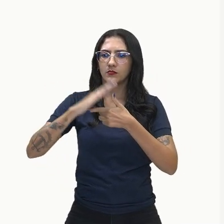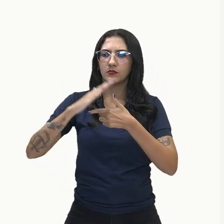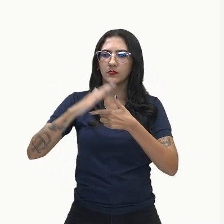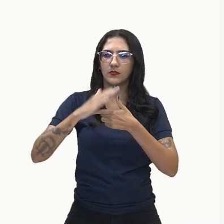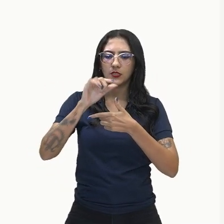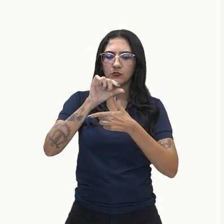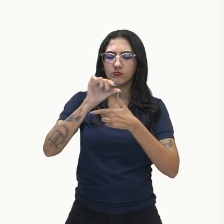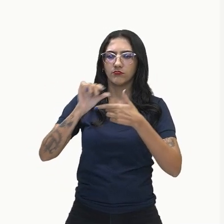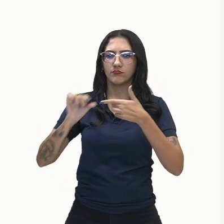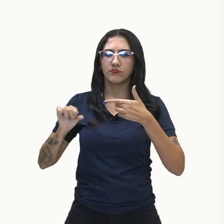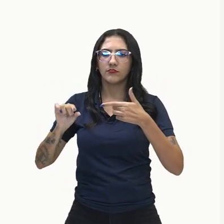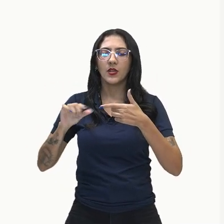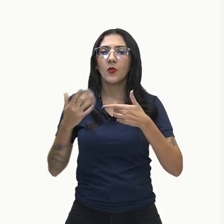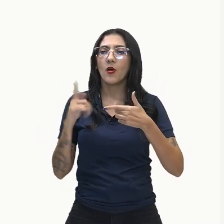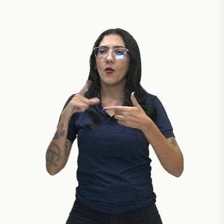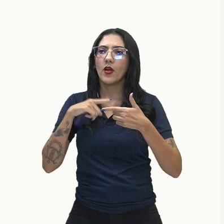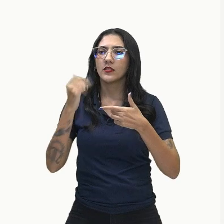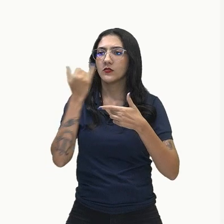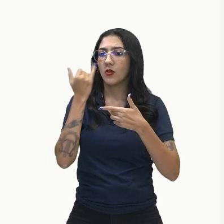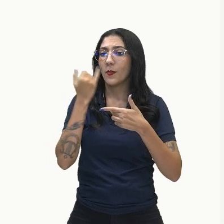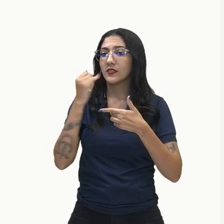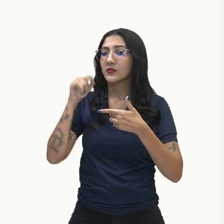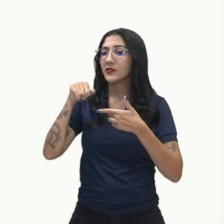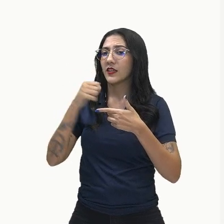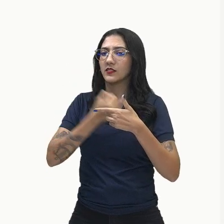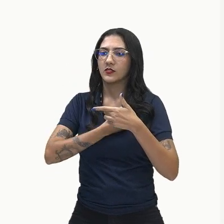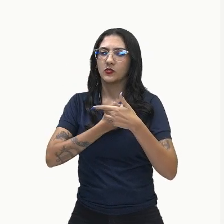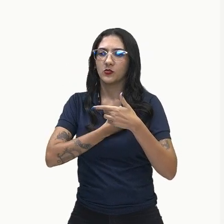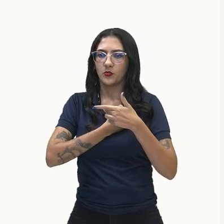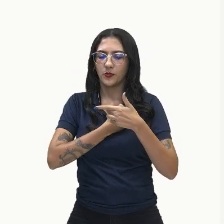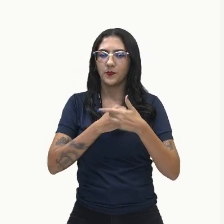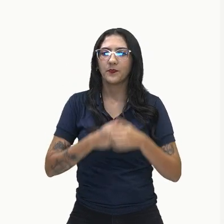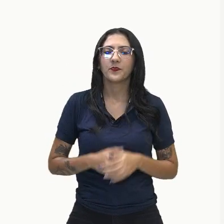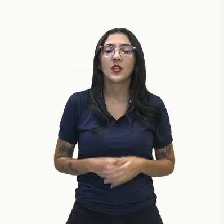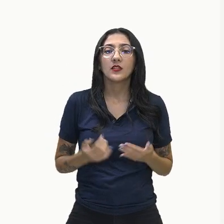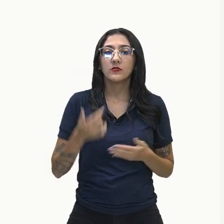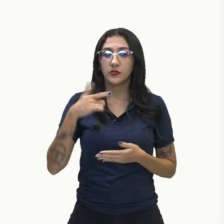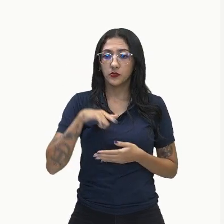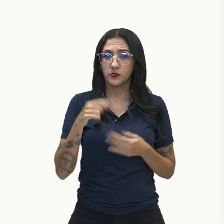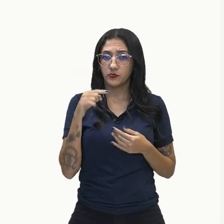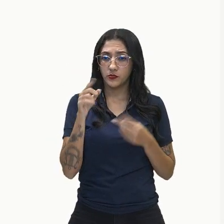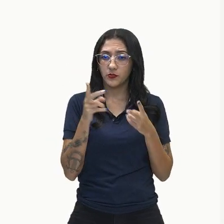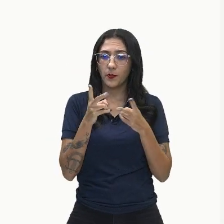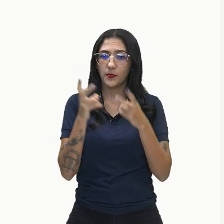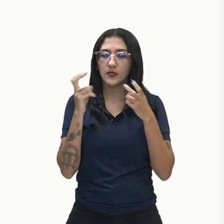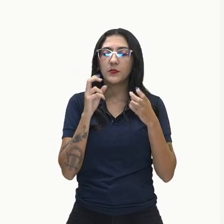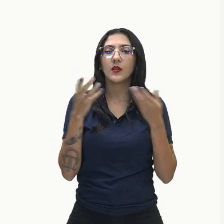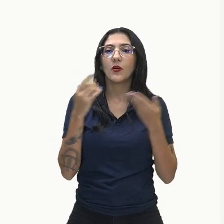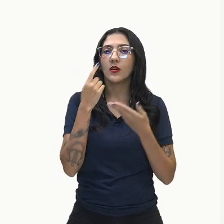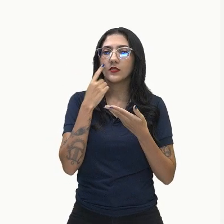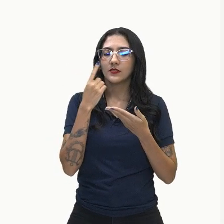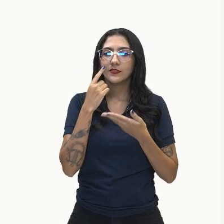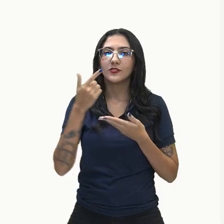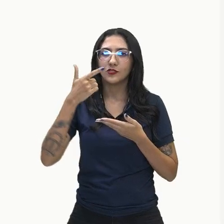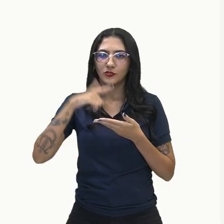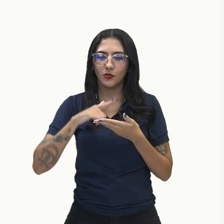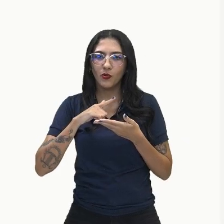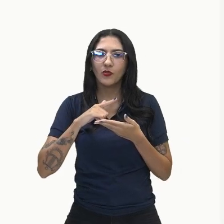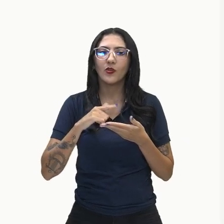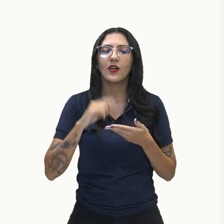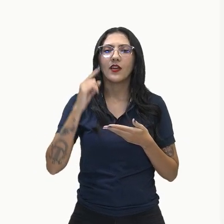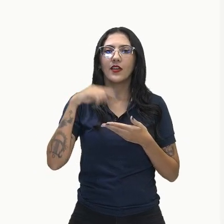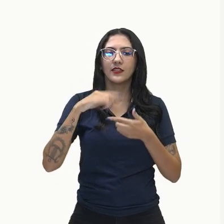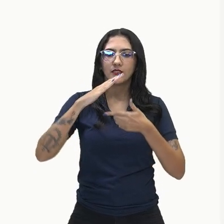aqui, ó. Qual é o valor desta medida aqui? Novamente, ó, perceba que nós temos aqui um triângulo retângulo e essa